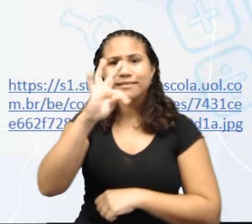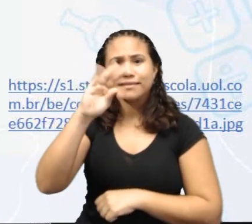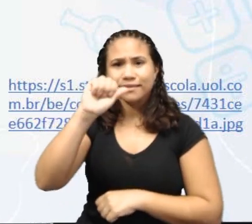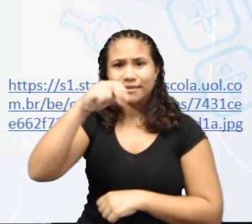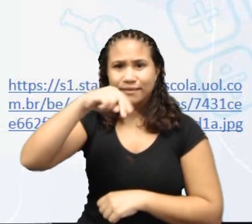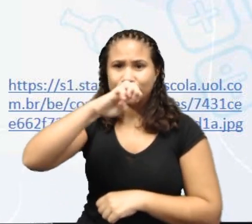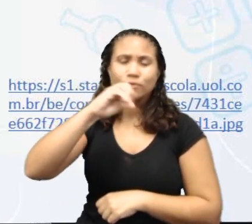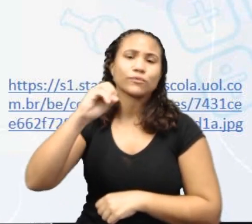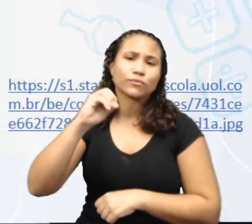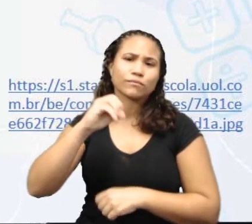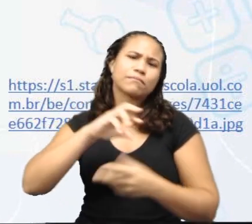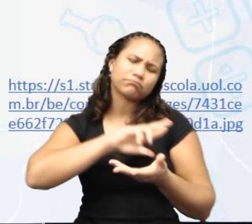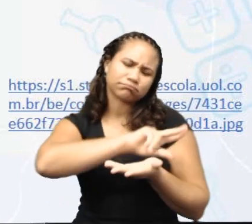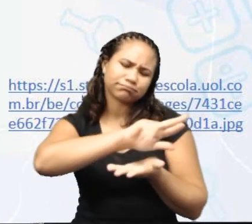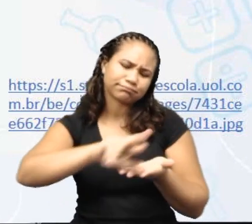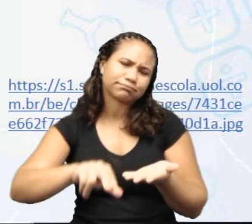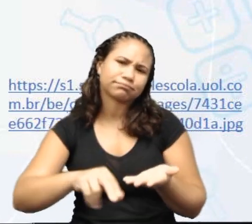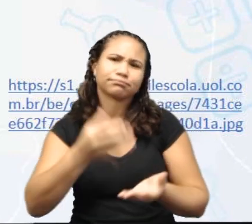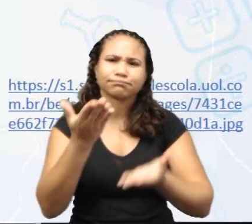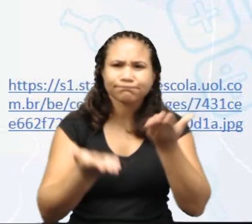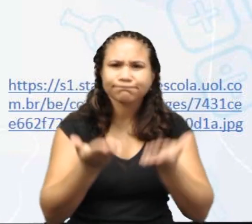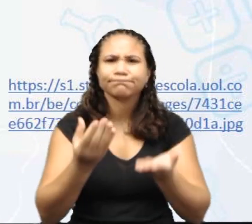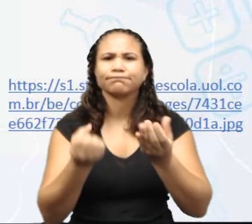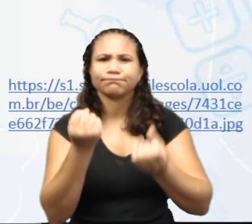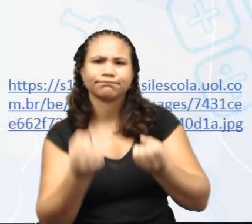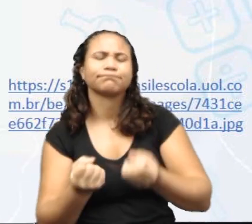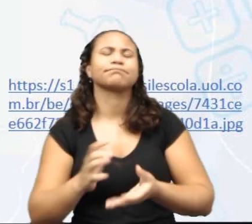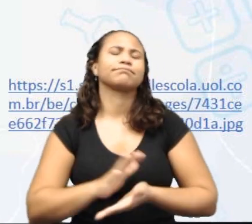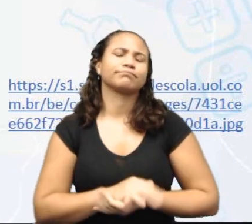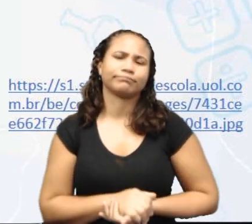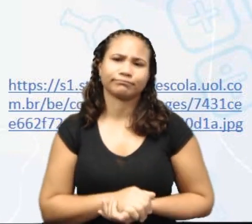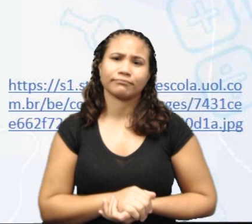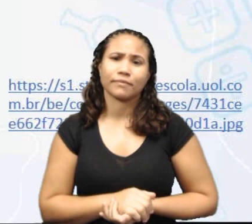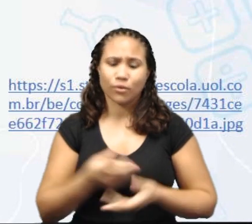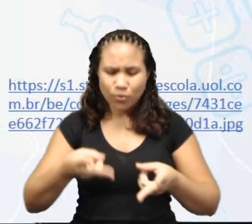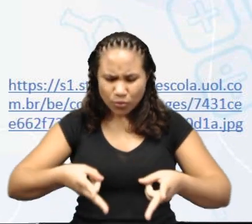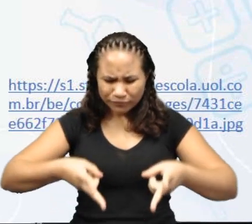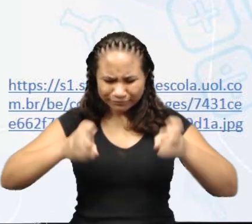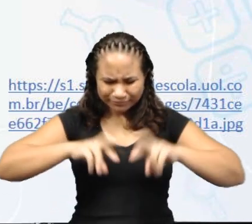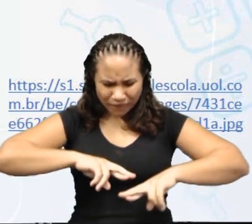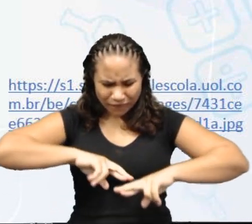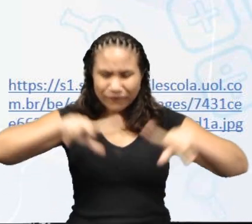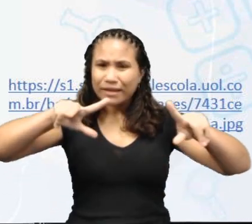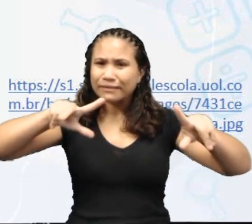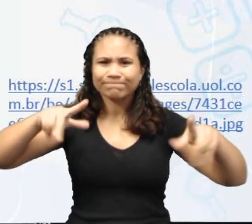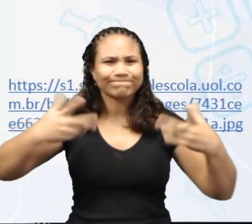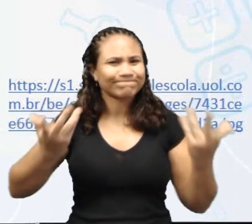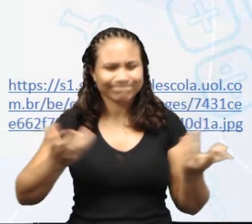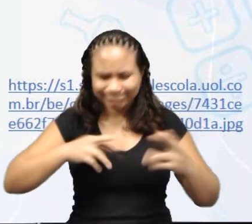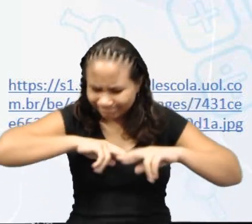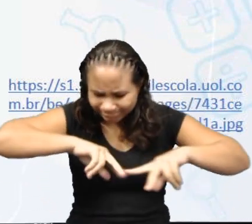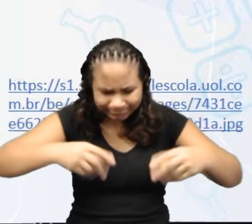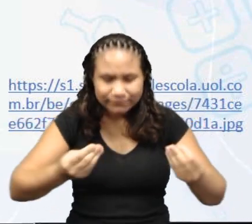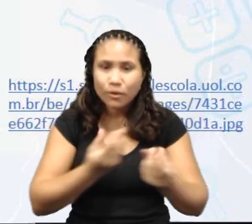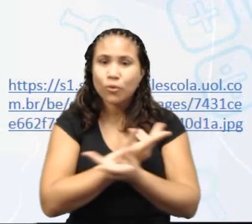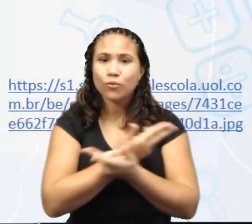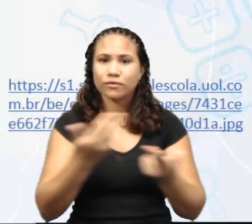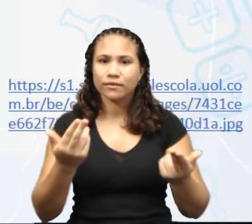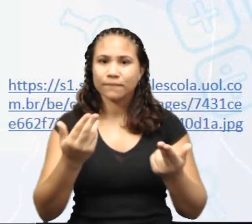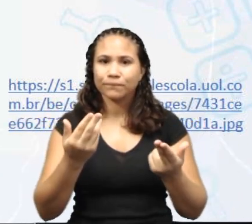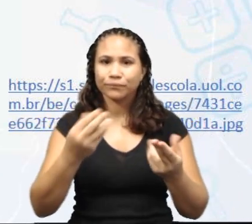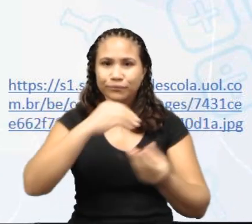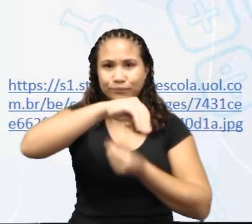outros componentes, como chumbo, níquel. Eu não consigo diferenciar os seus componentes. Portanto, é uma